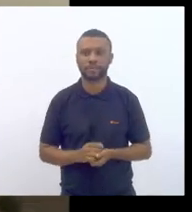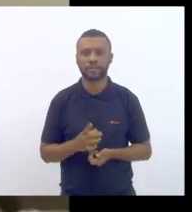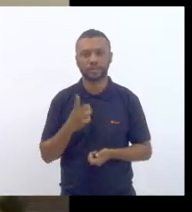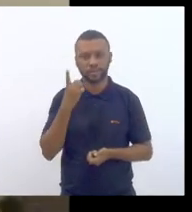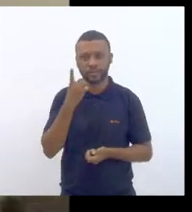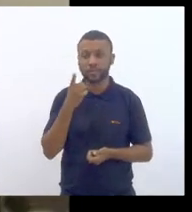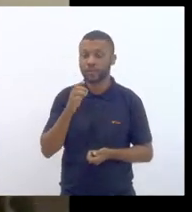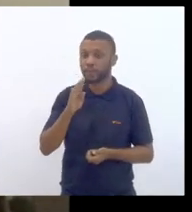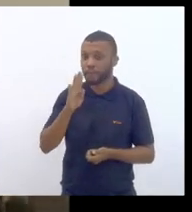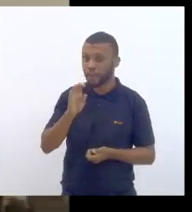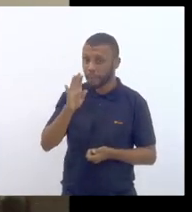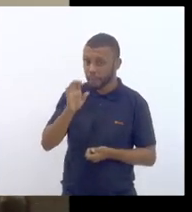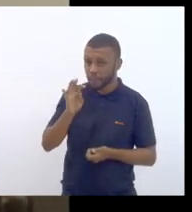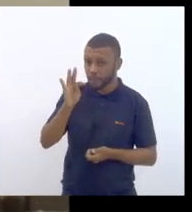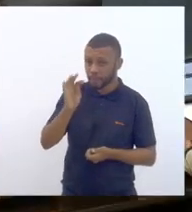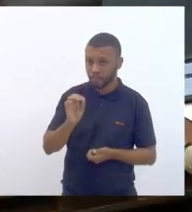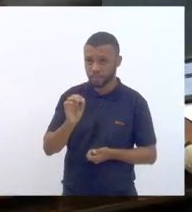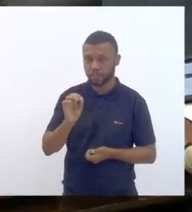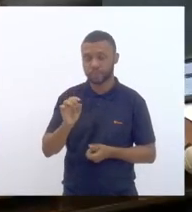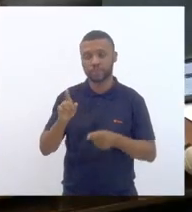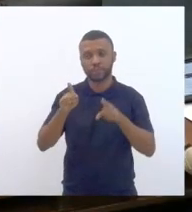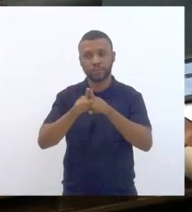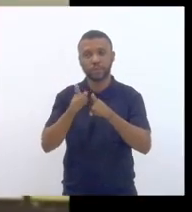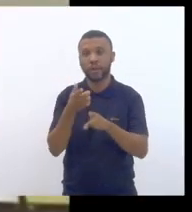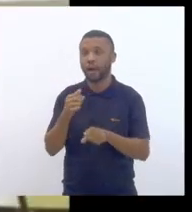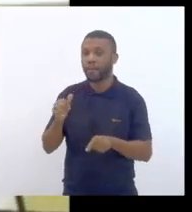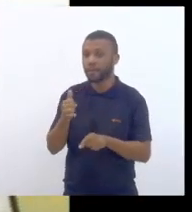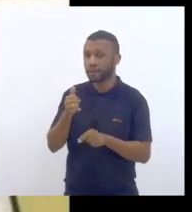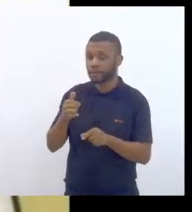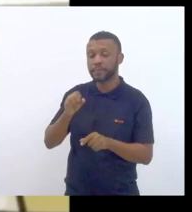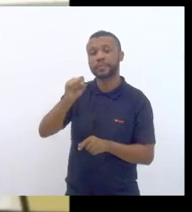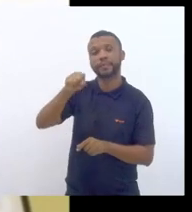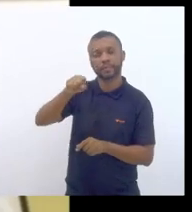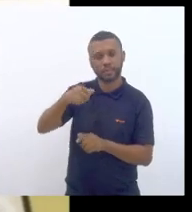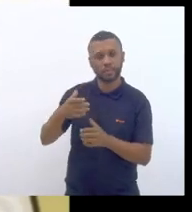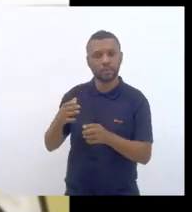Deputado Bebeto também. Consignar o voto sim aí.